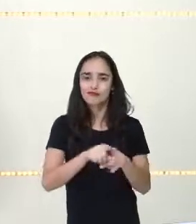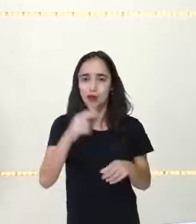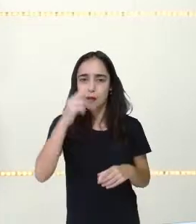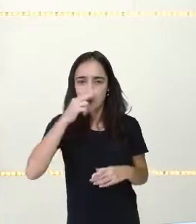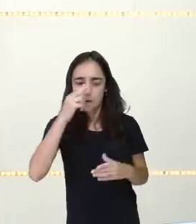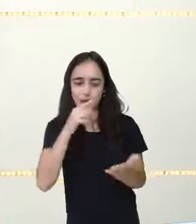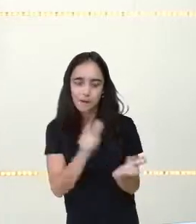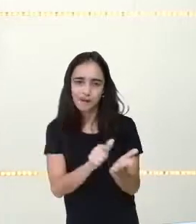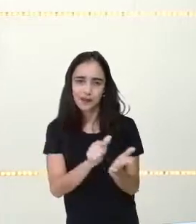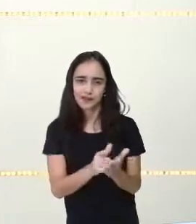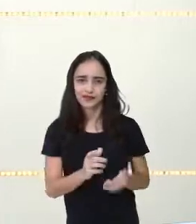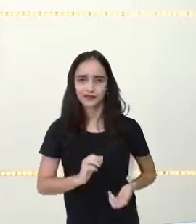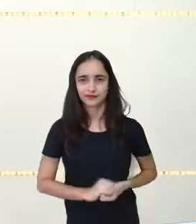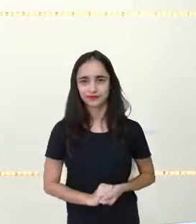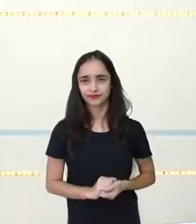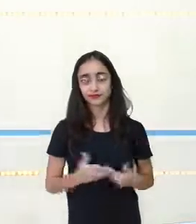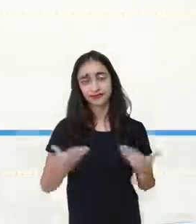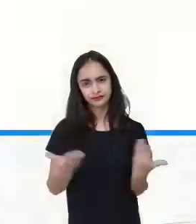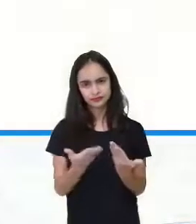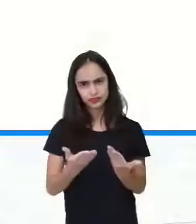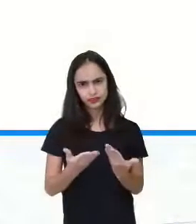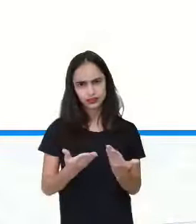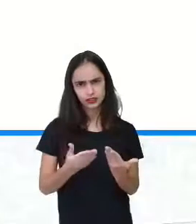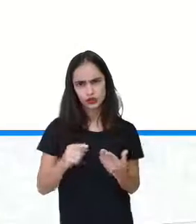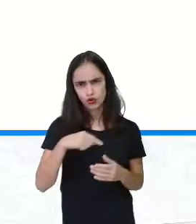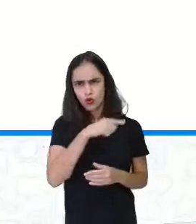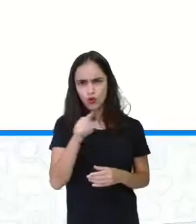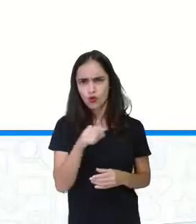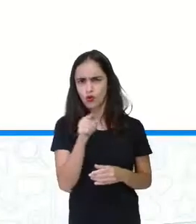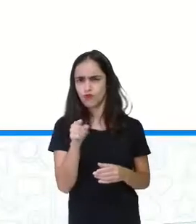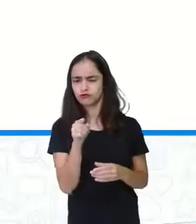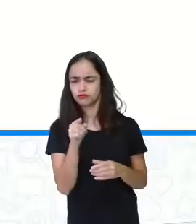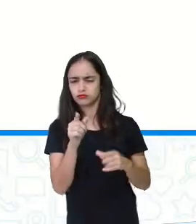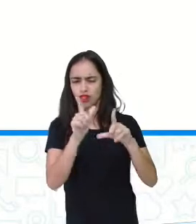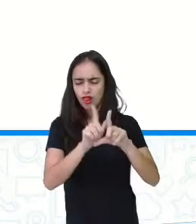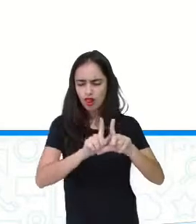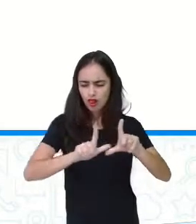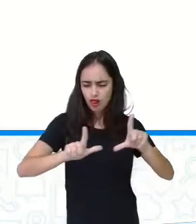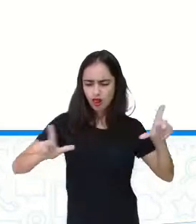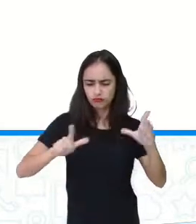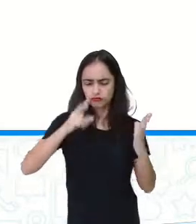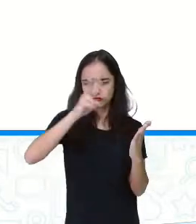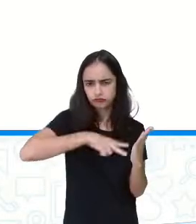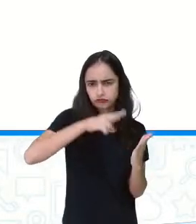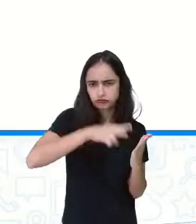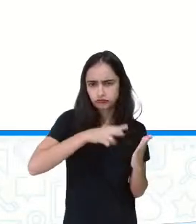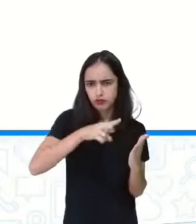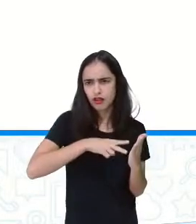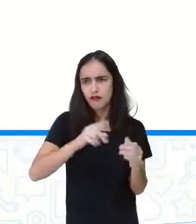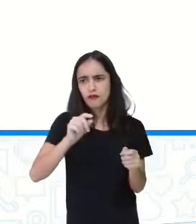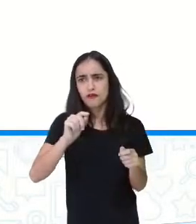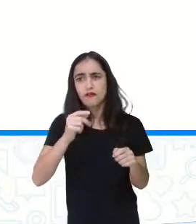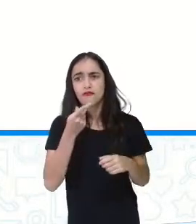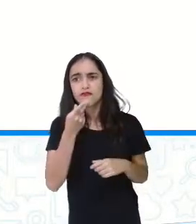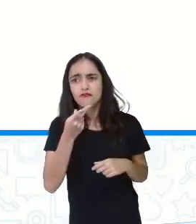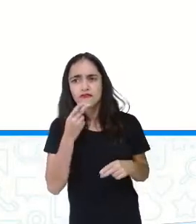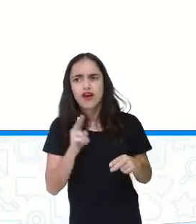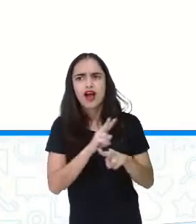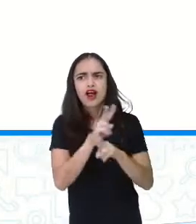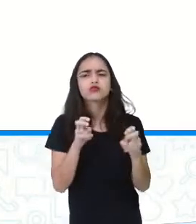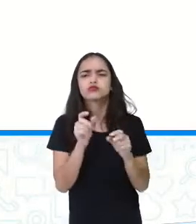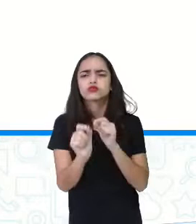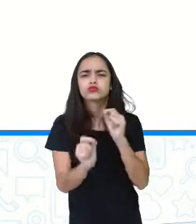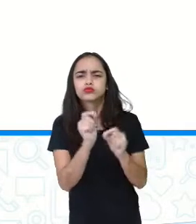você leu fala sobre o quê essa tirinha que nós acabamos de ler letra A reutilização e